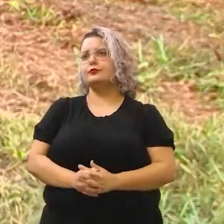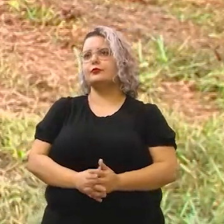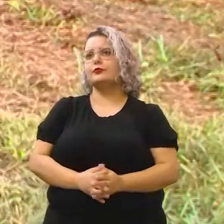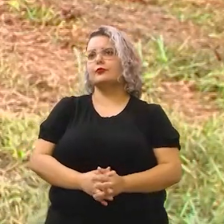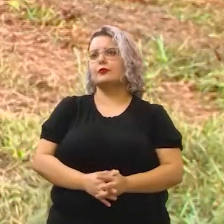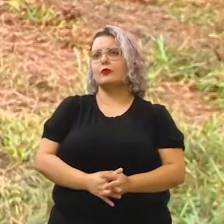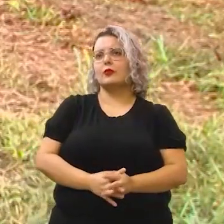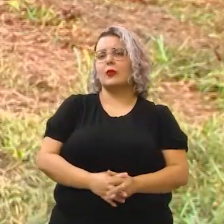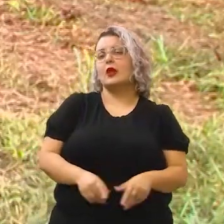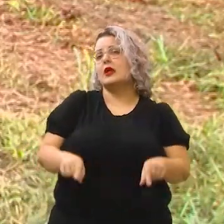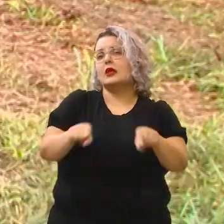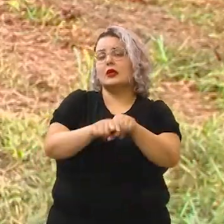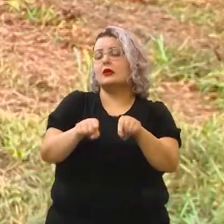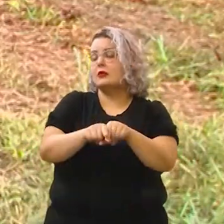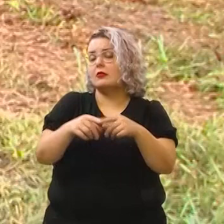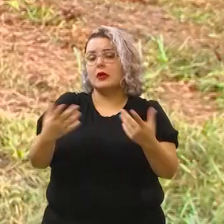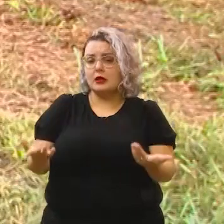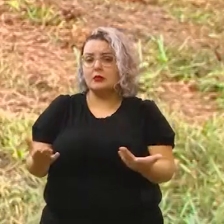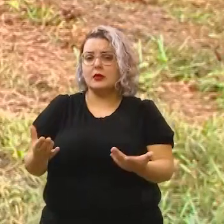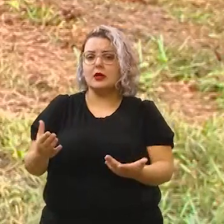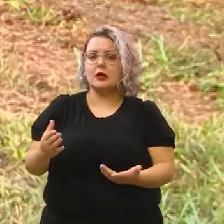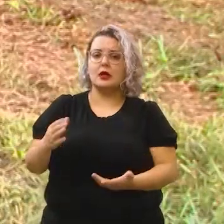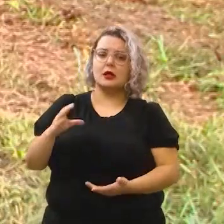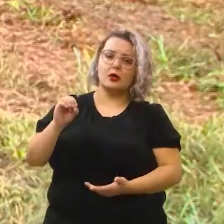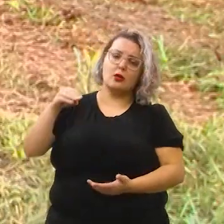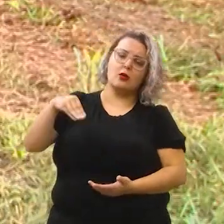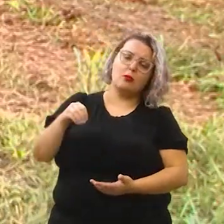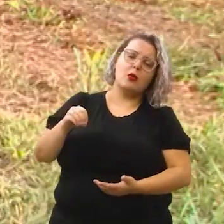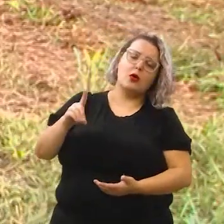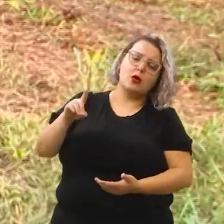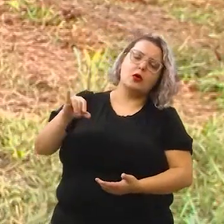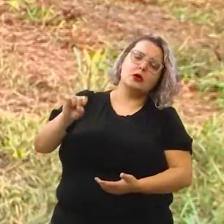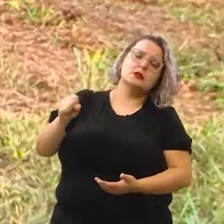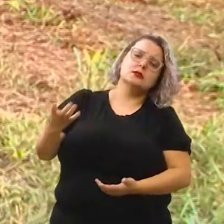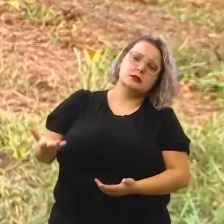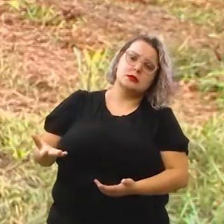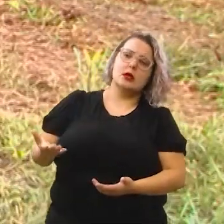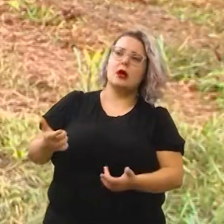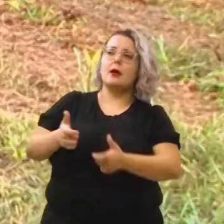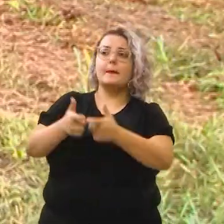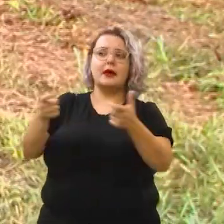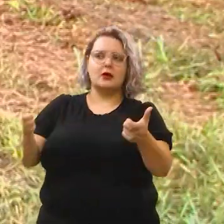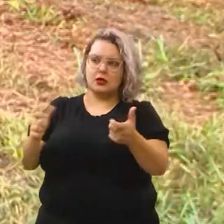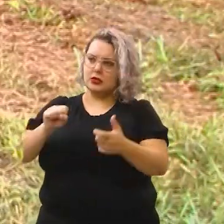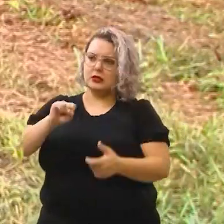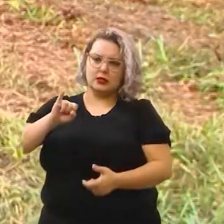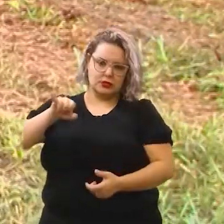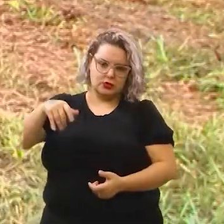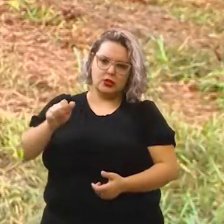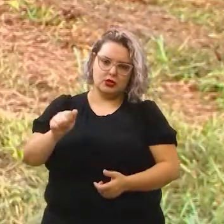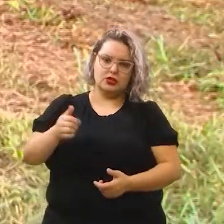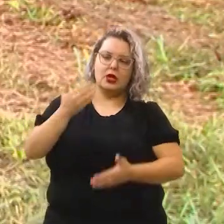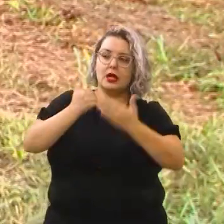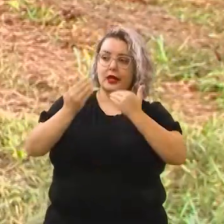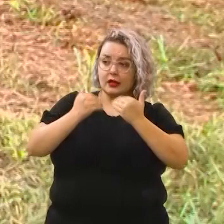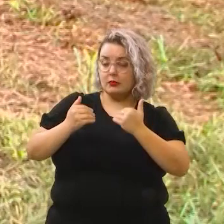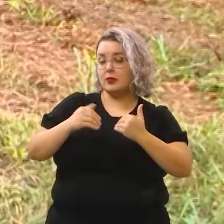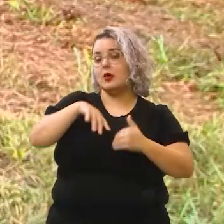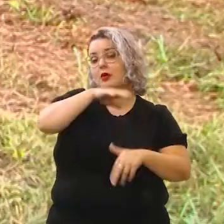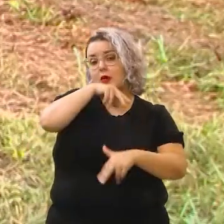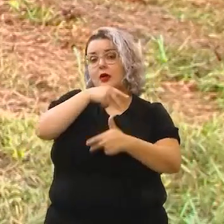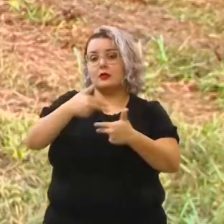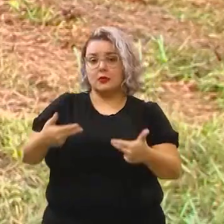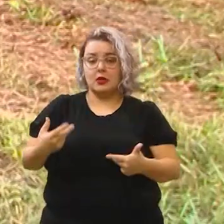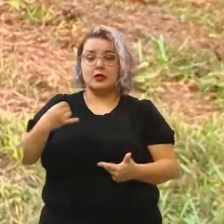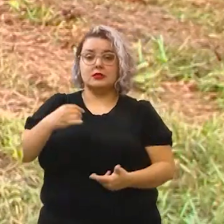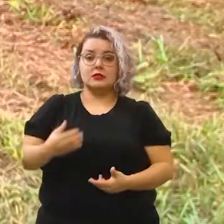e para commodities, né, e às vezes grande parte da soja também é transformada em ração animal. Tá? Então